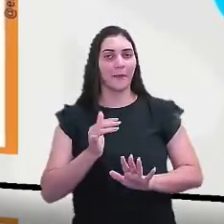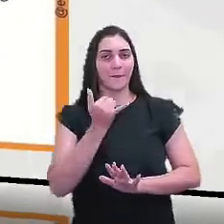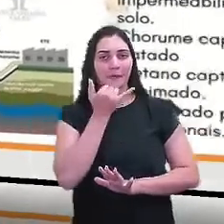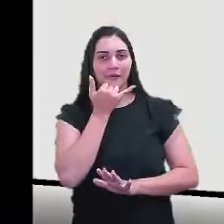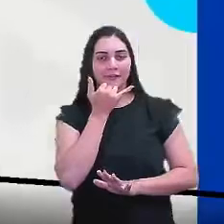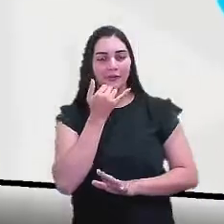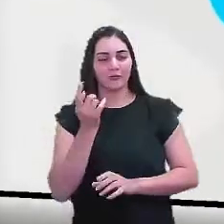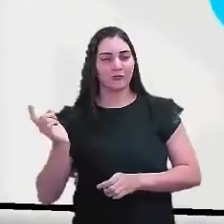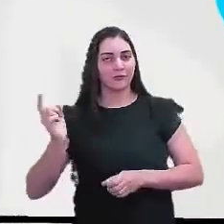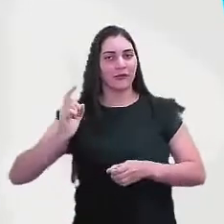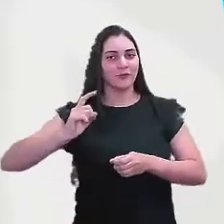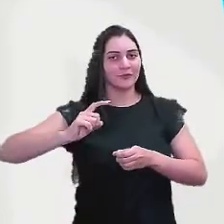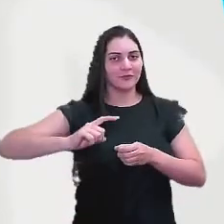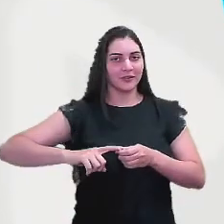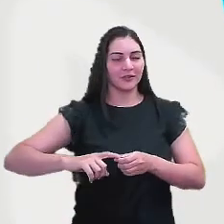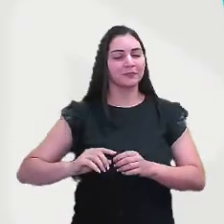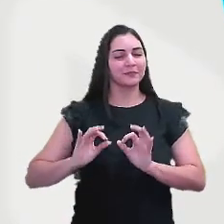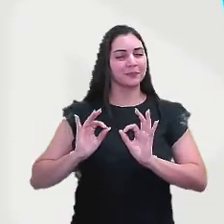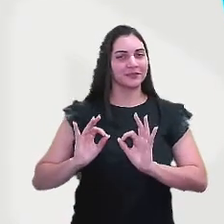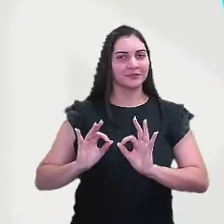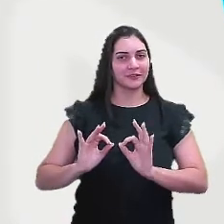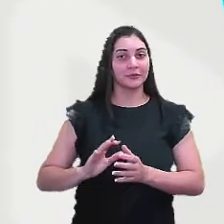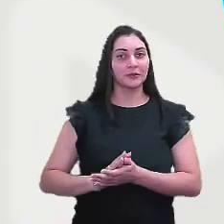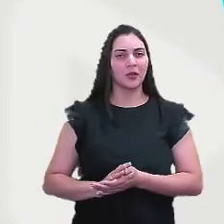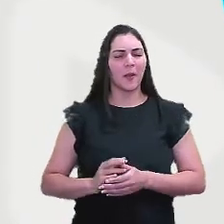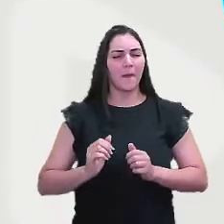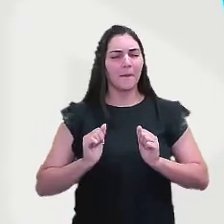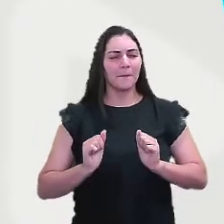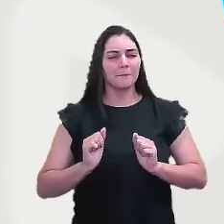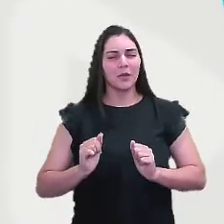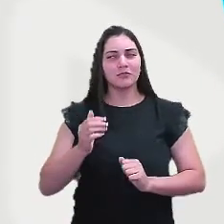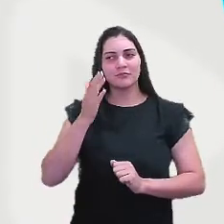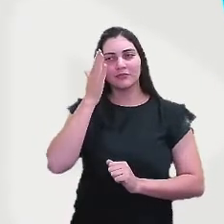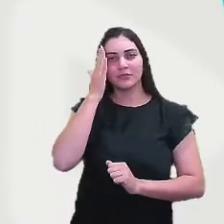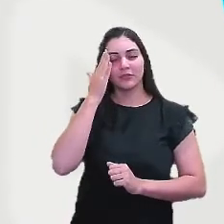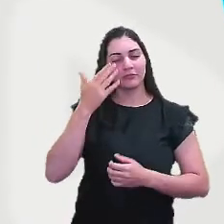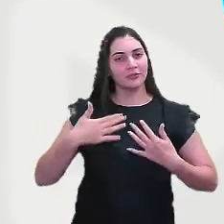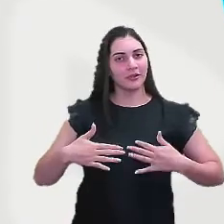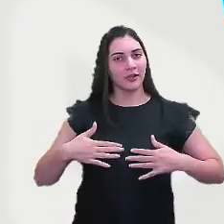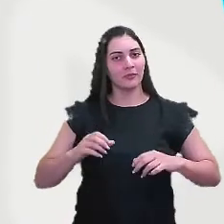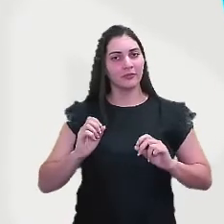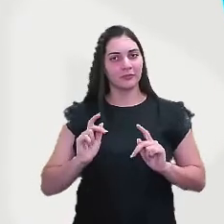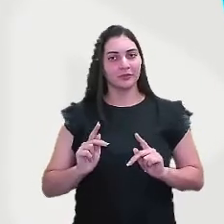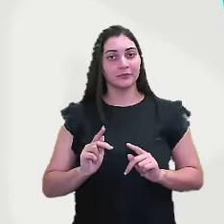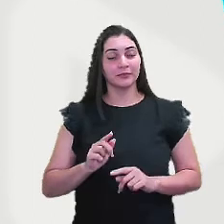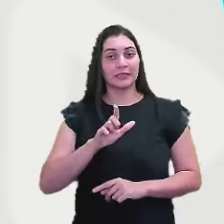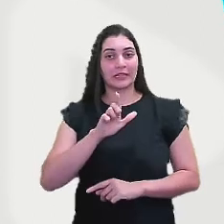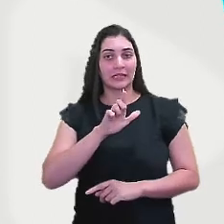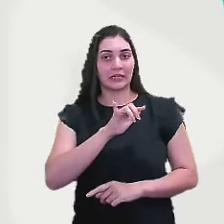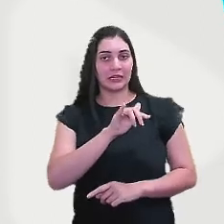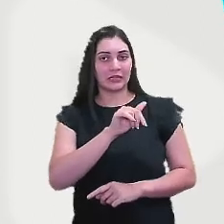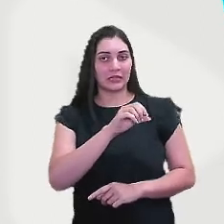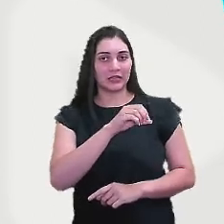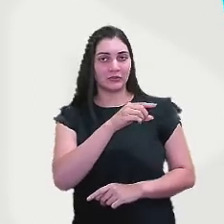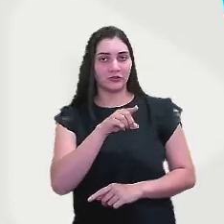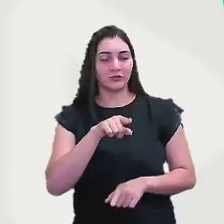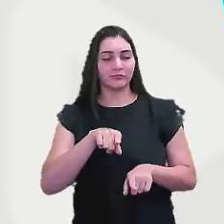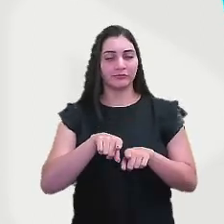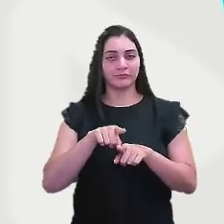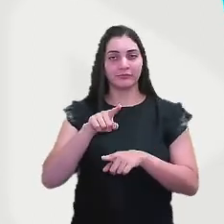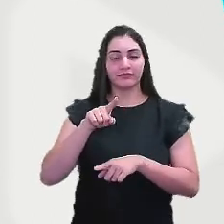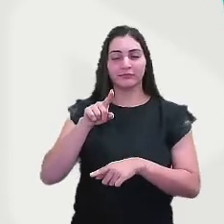Deixa eu voltar. Isso, perfeito. Para que a gente possa se apropriar. Vamos com calma, né? Lixão e